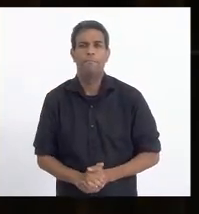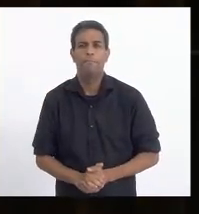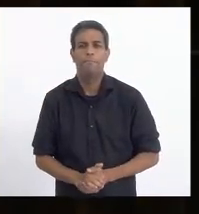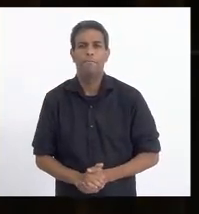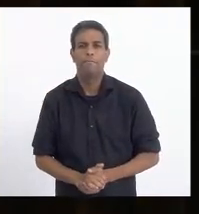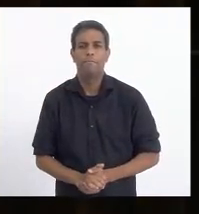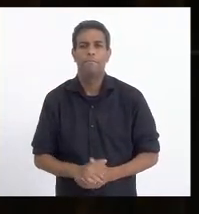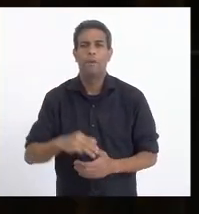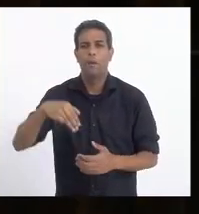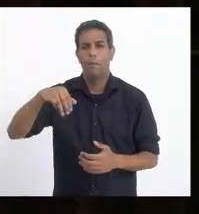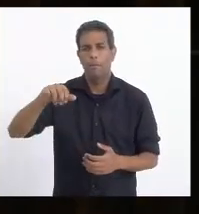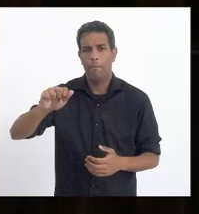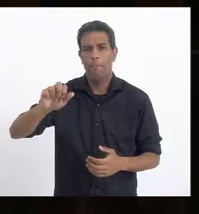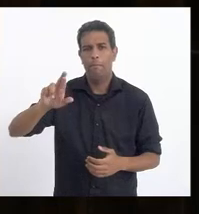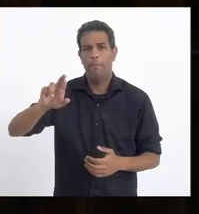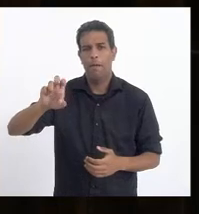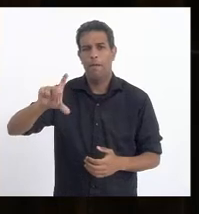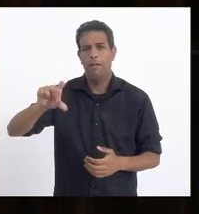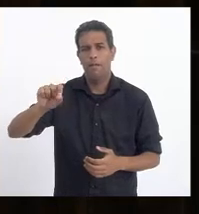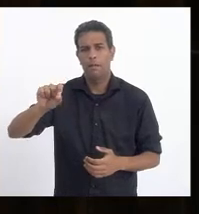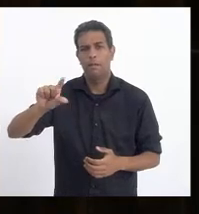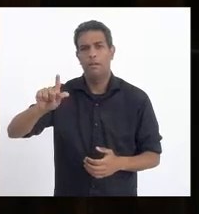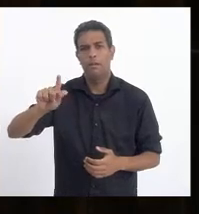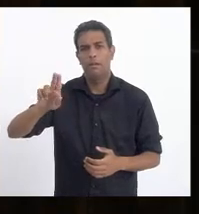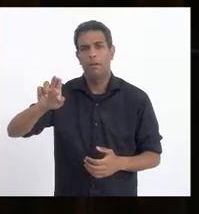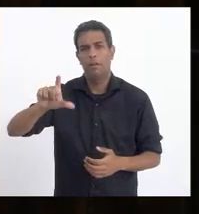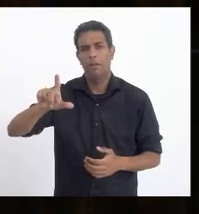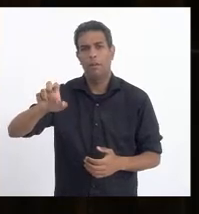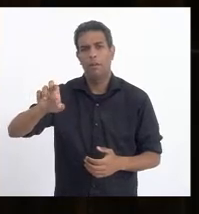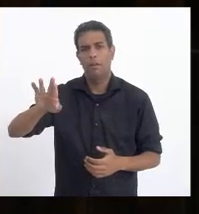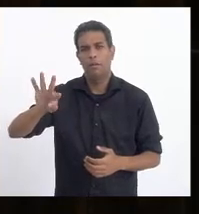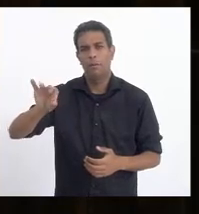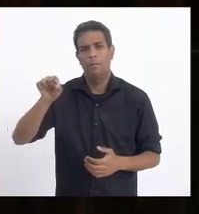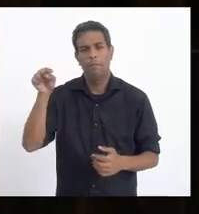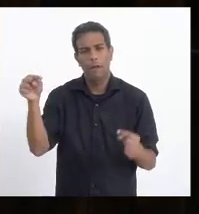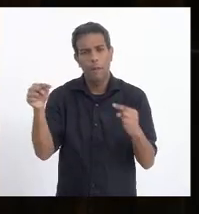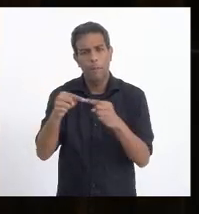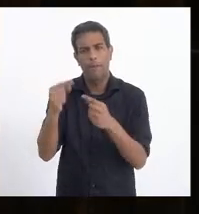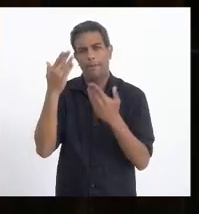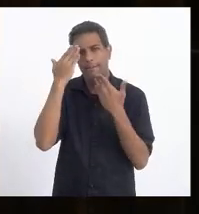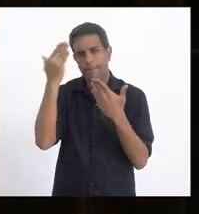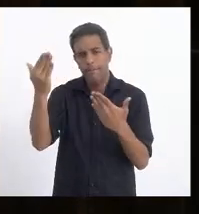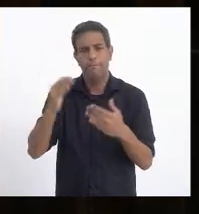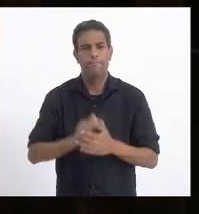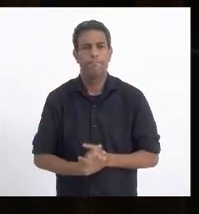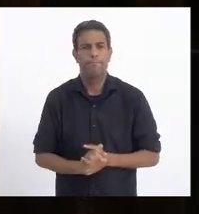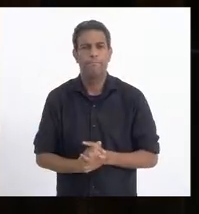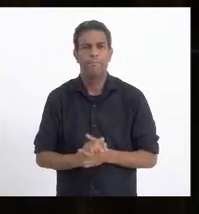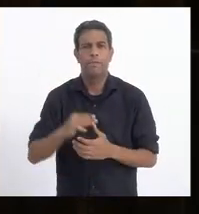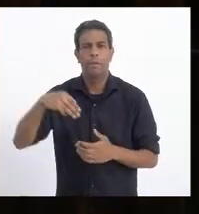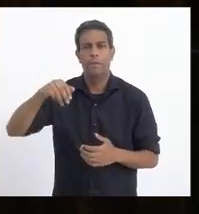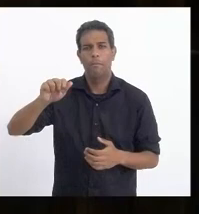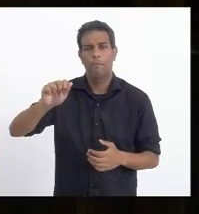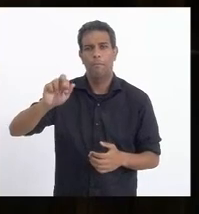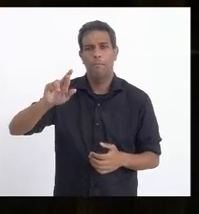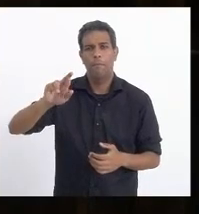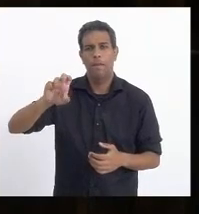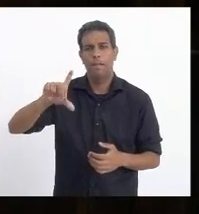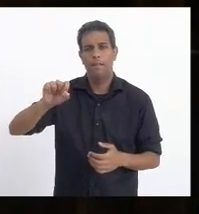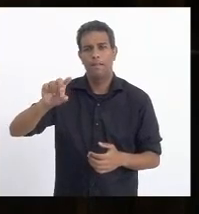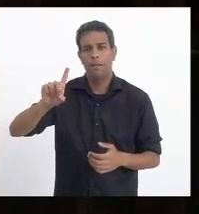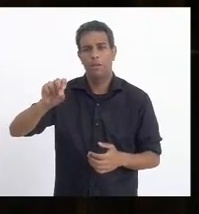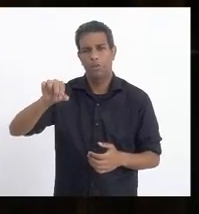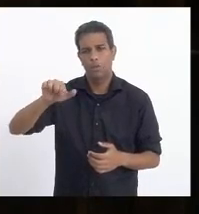Márcio Gualberto inspetor de polícia também do Blade a deputado Marcelo do Dino